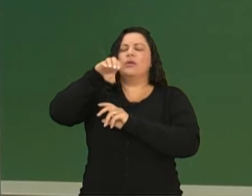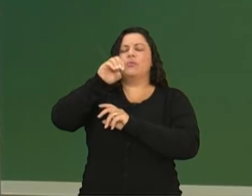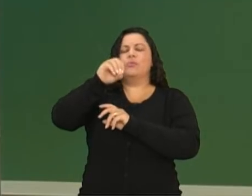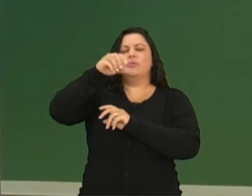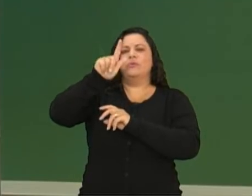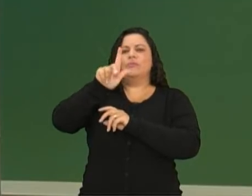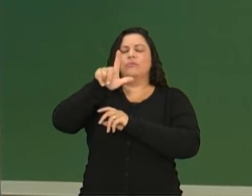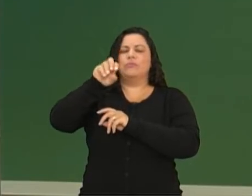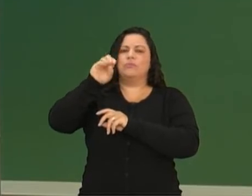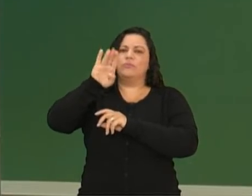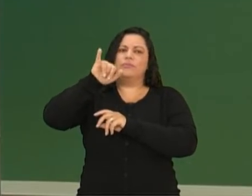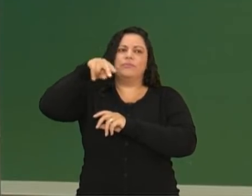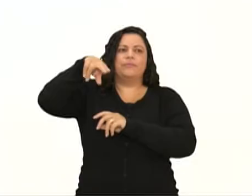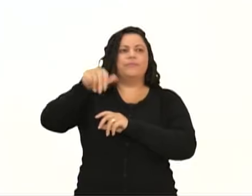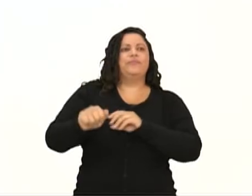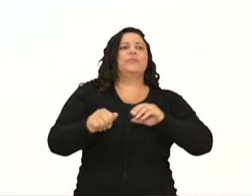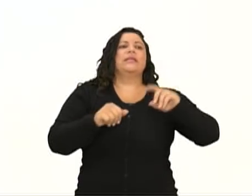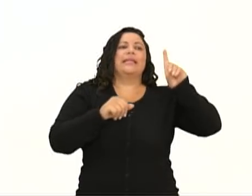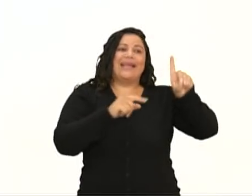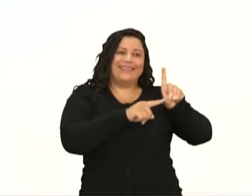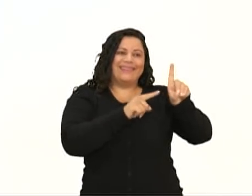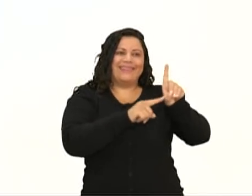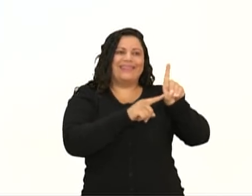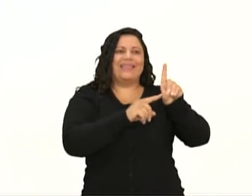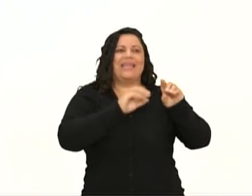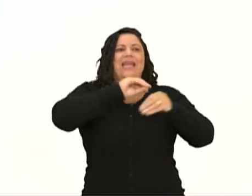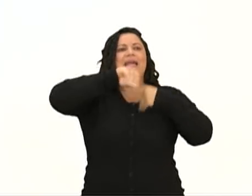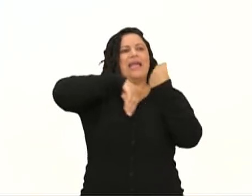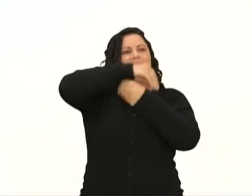hemácias, leucócitos e plasma. E aí?